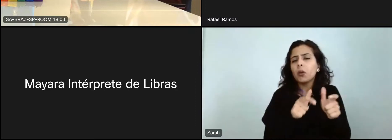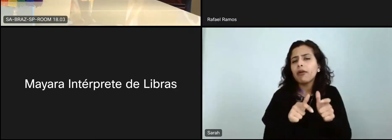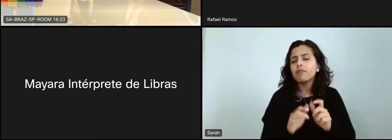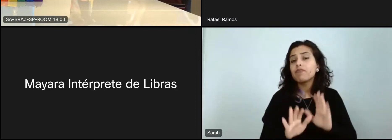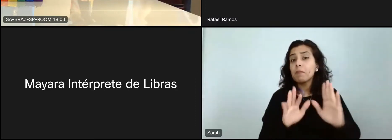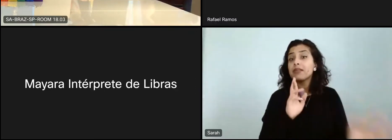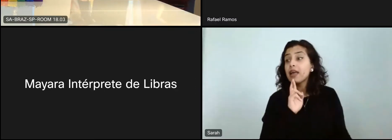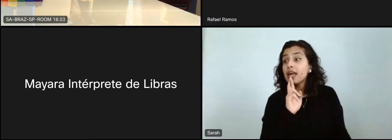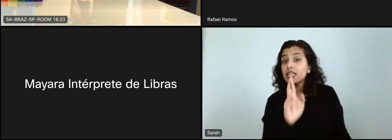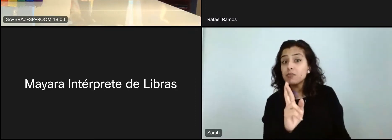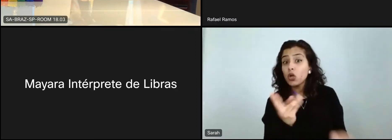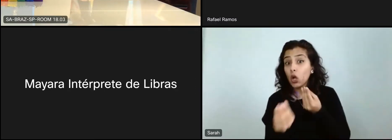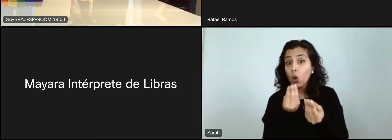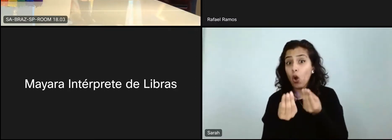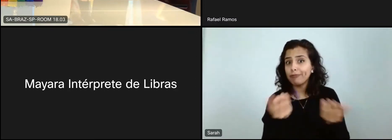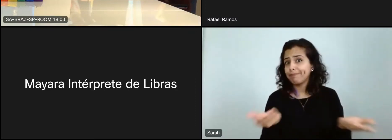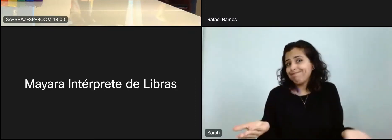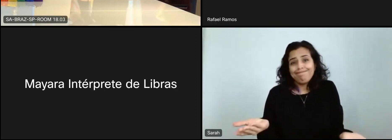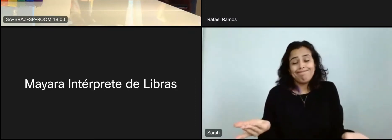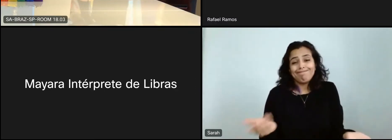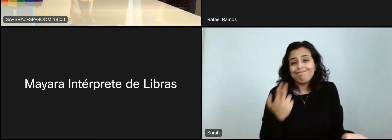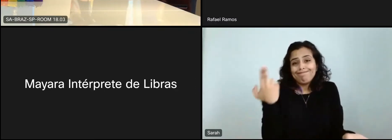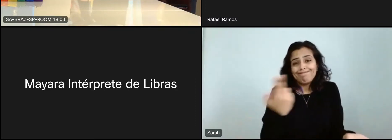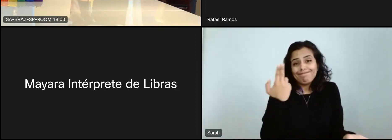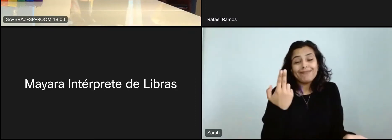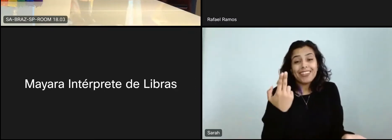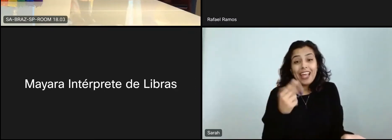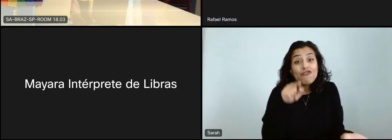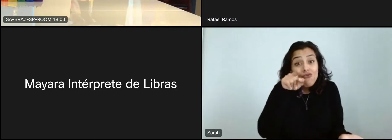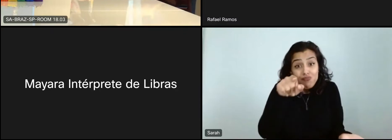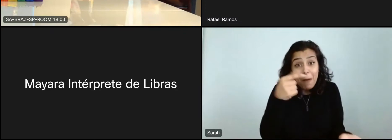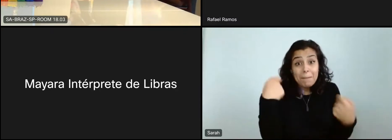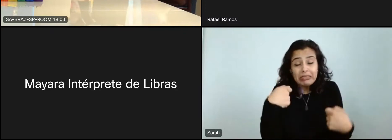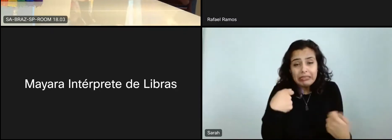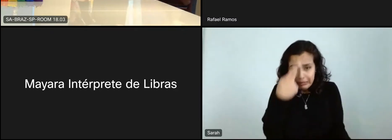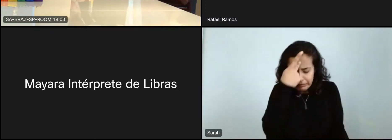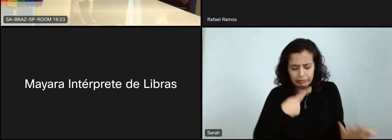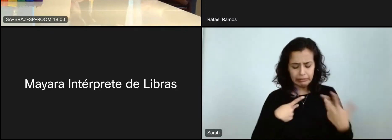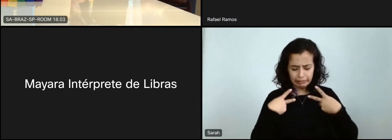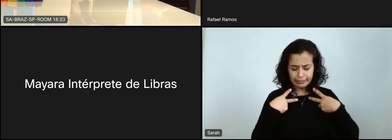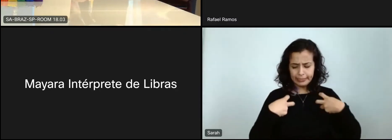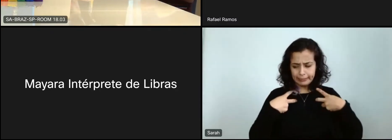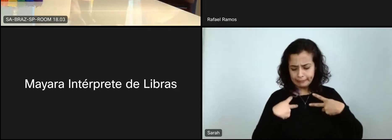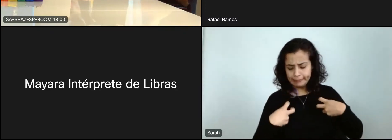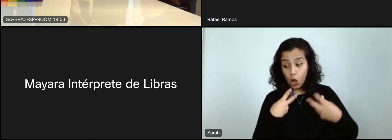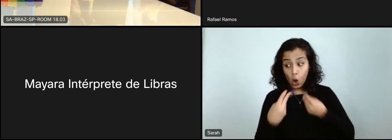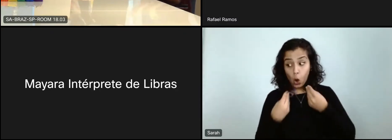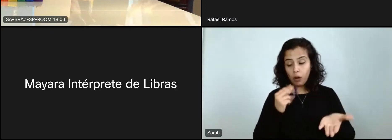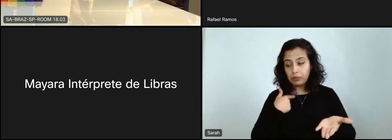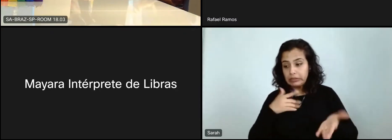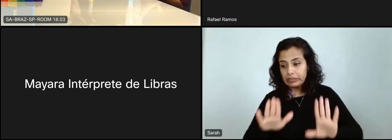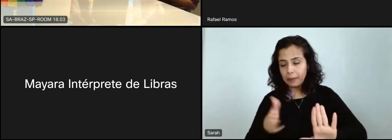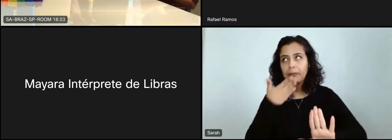dá. A gente tem que se policiar o tempo todo para Sim. estar realmente falando, não, eu. E